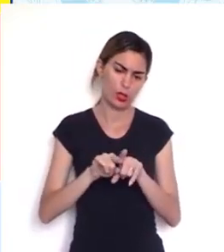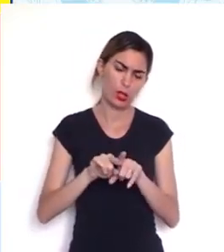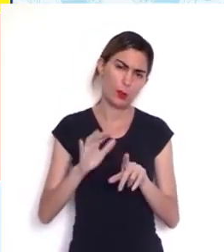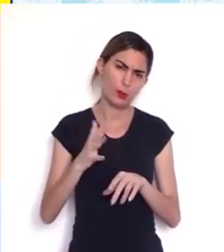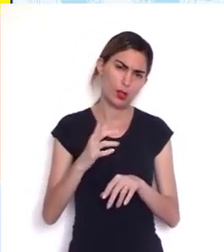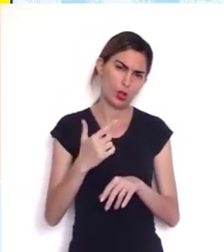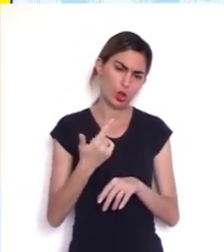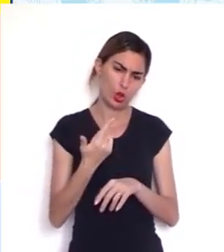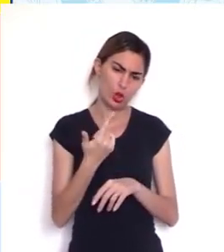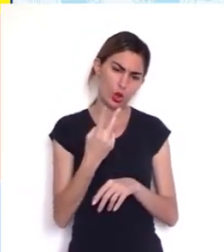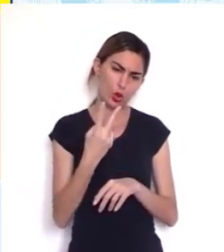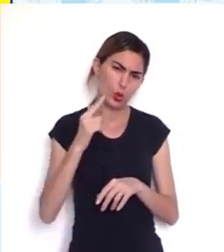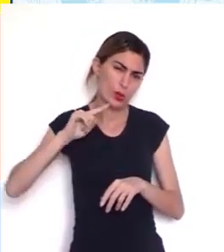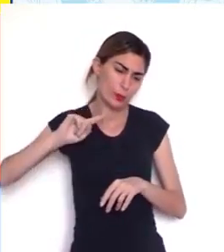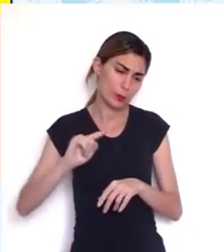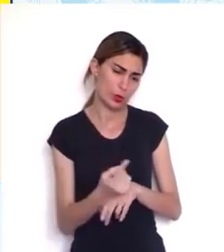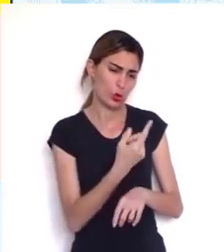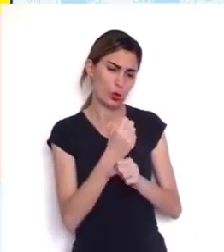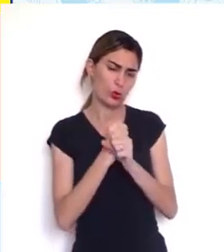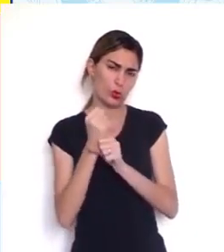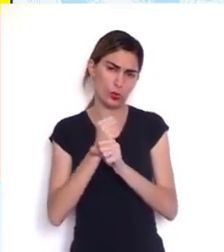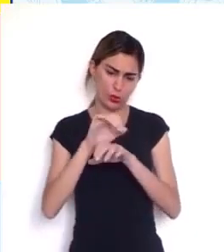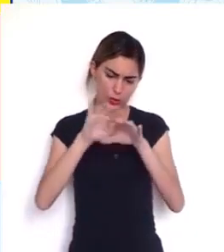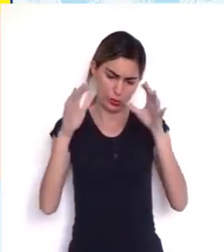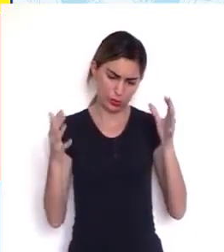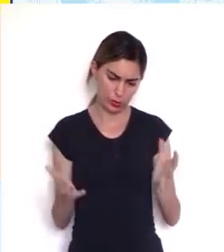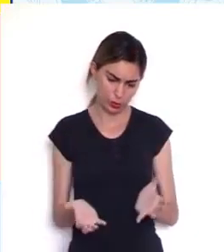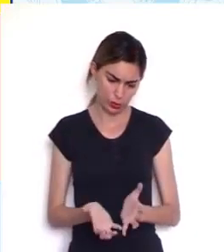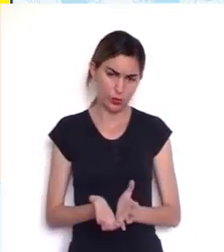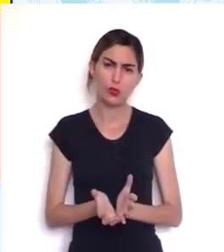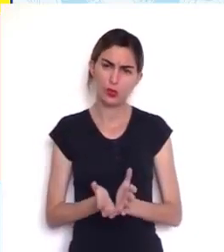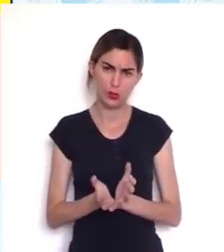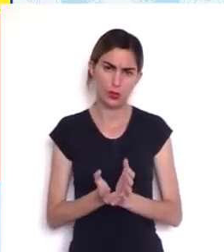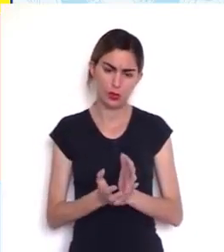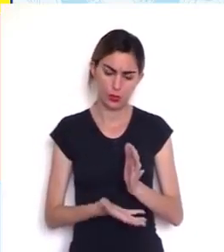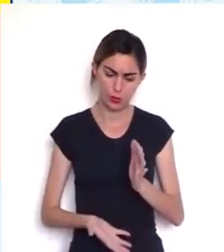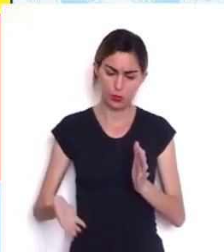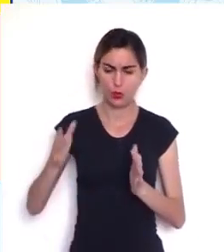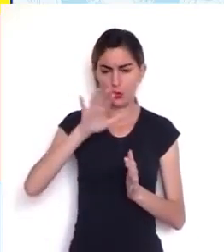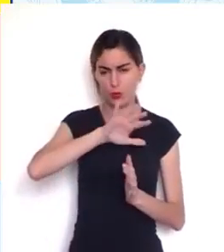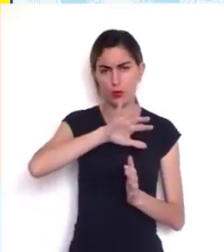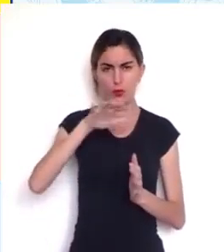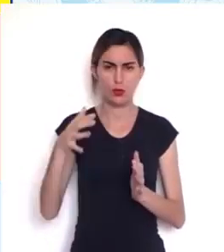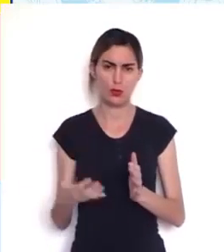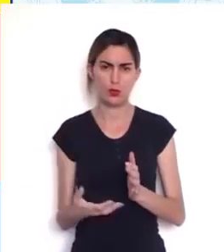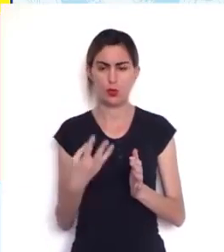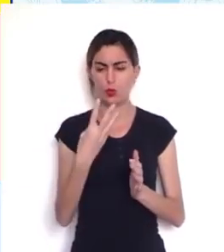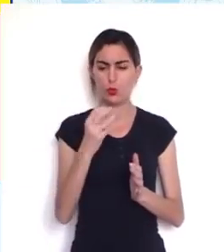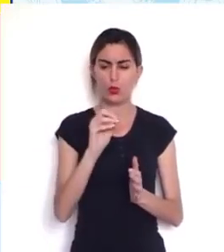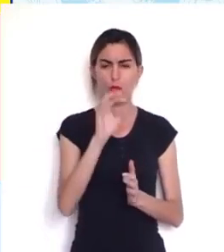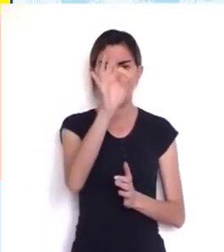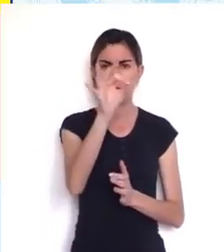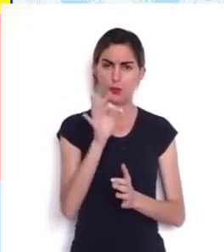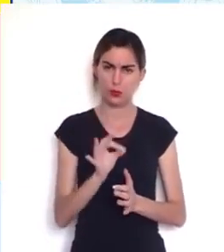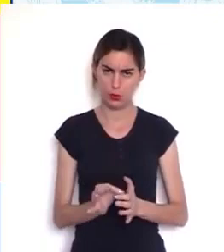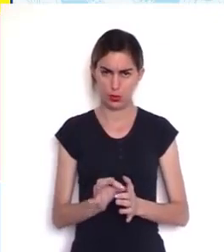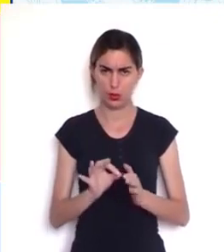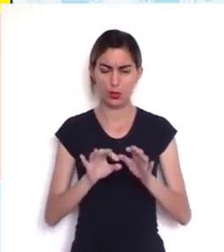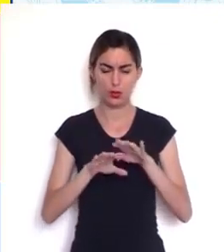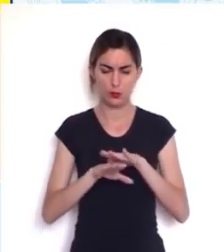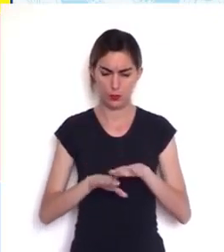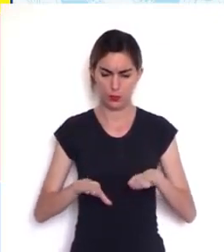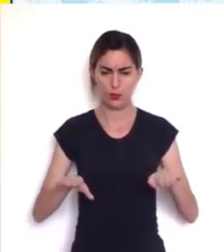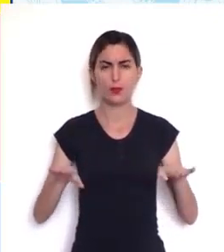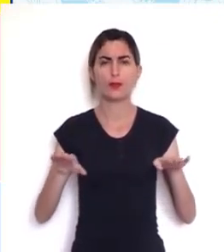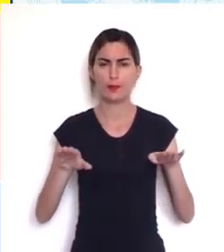E tem pelo menos 2 milhões de anos, recobrindo aí parte do nosso planeta, 40%